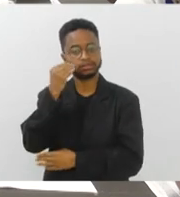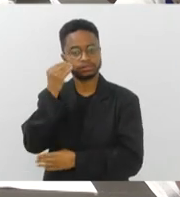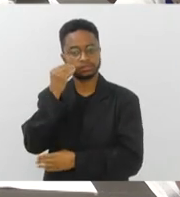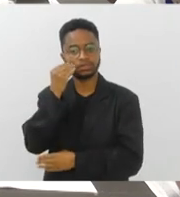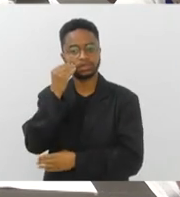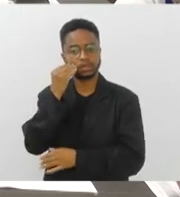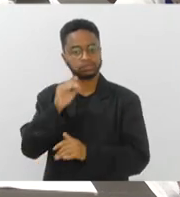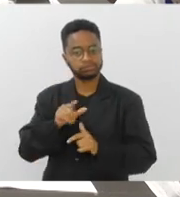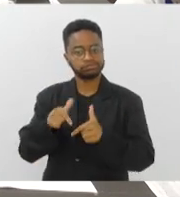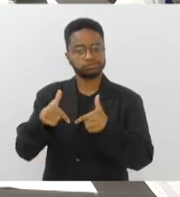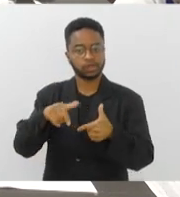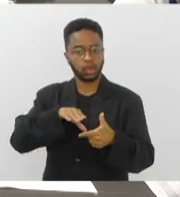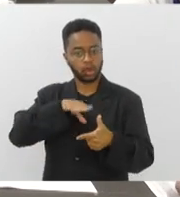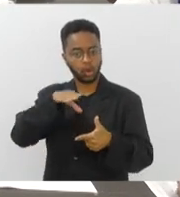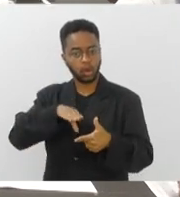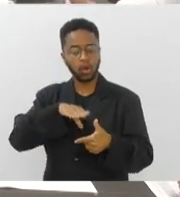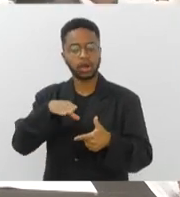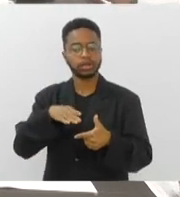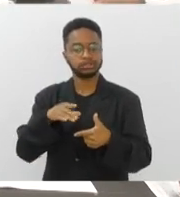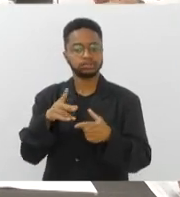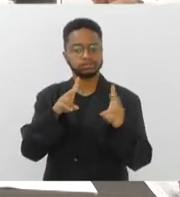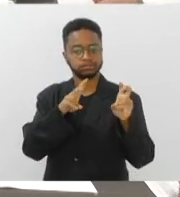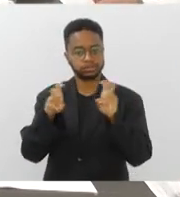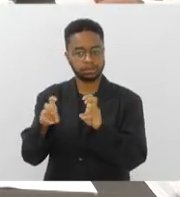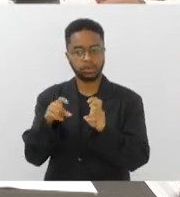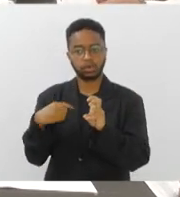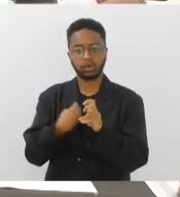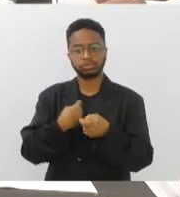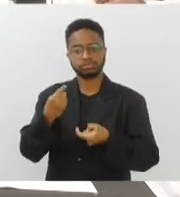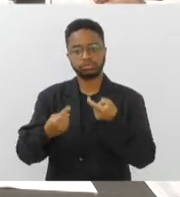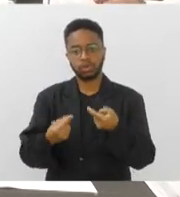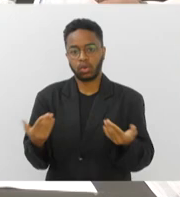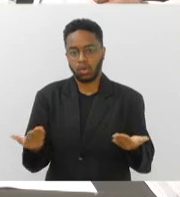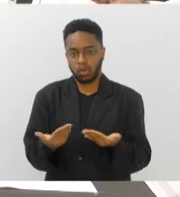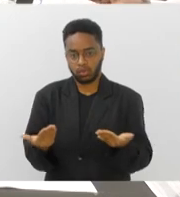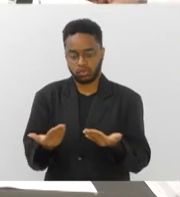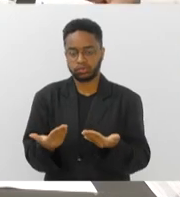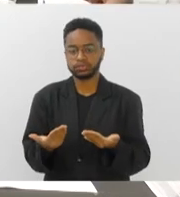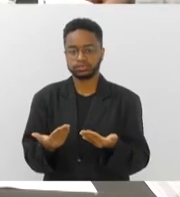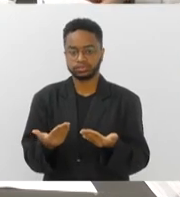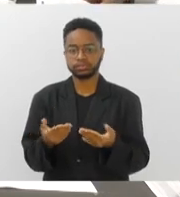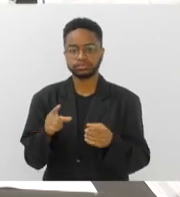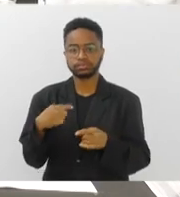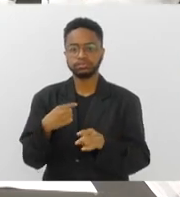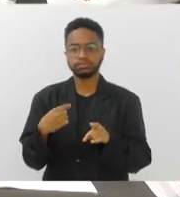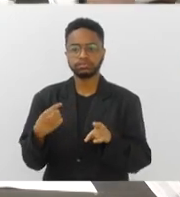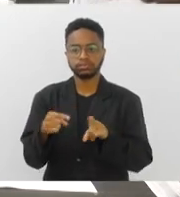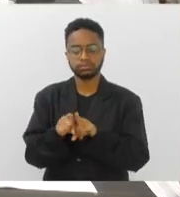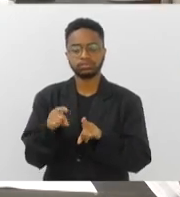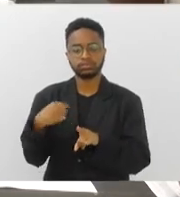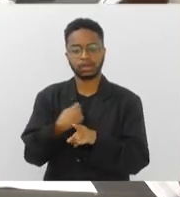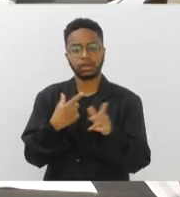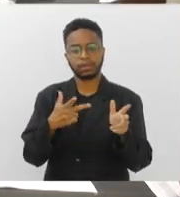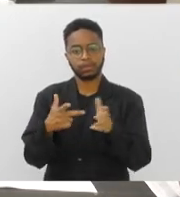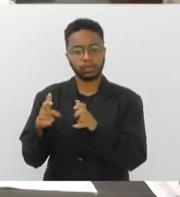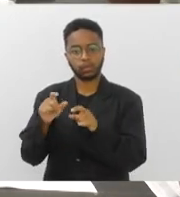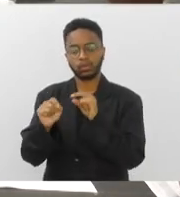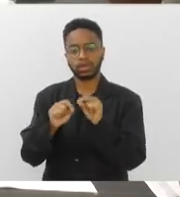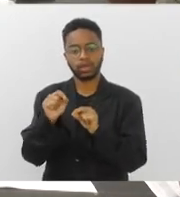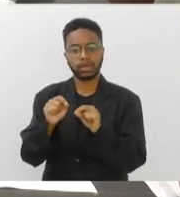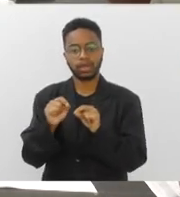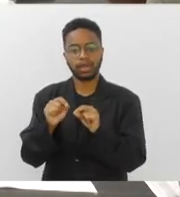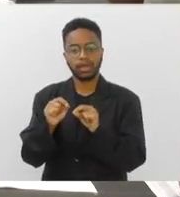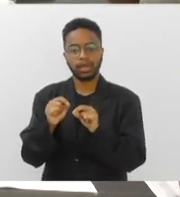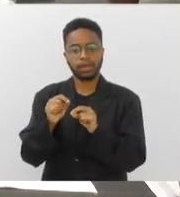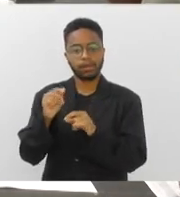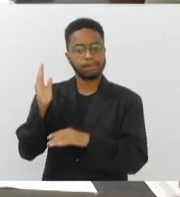com coragem esta questão que hoje nós estamos vendo estourar, esta bolha dos planos de saúde,